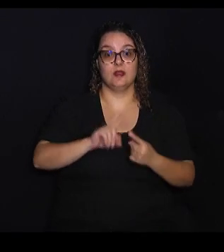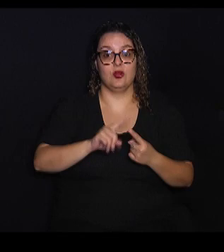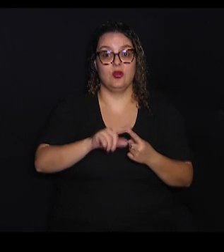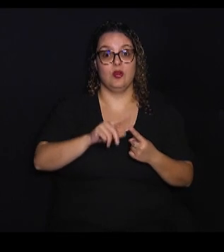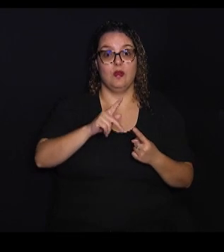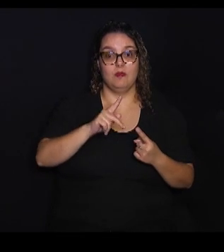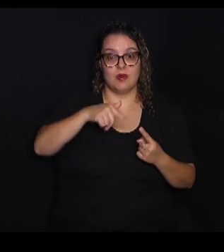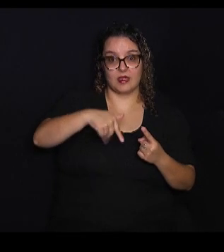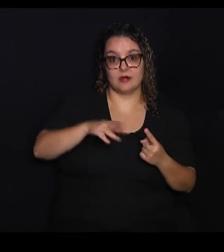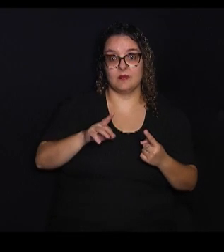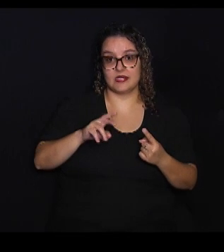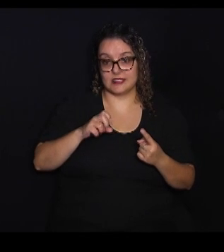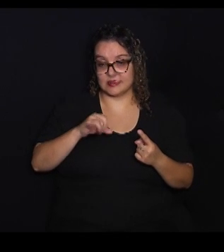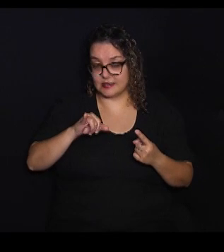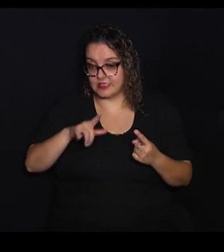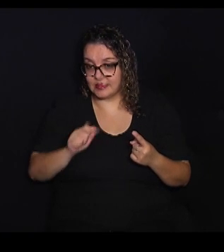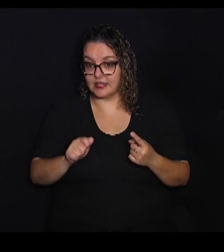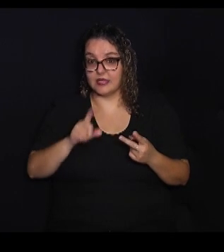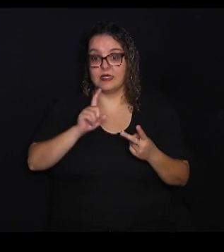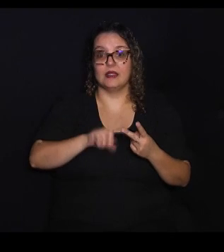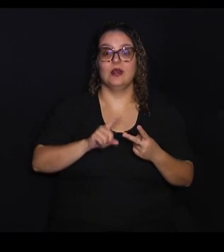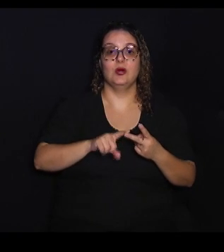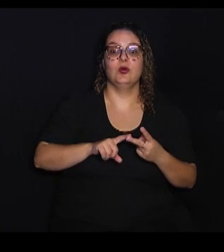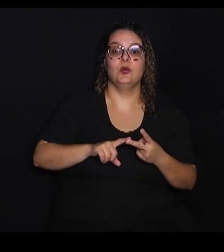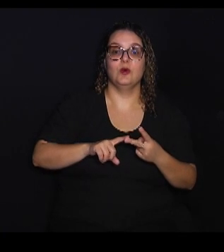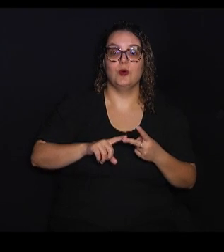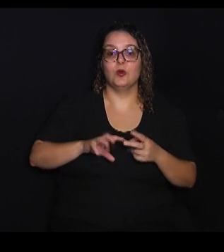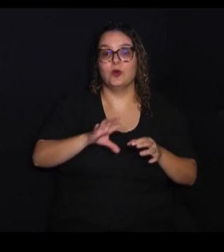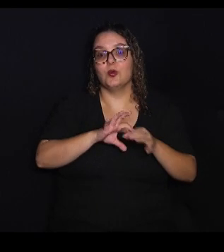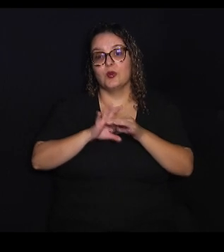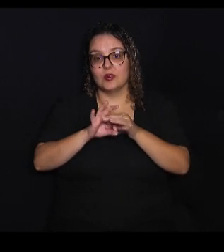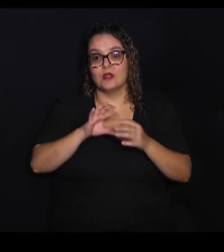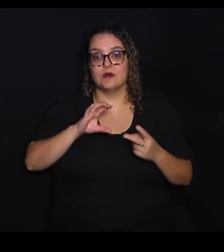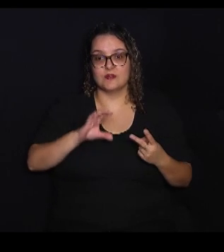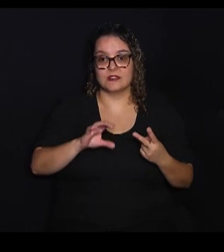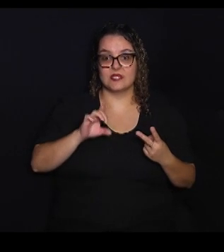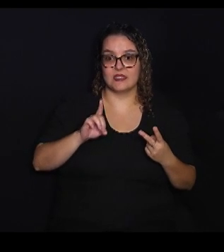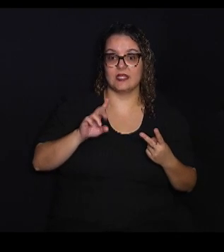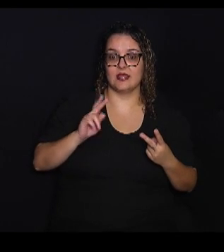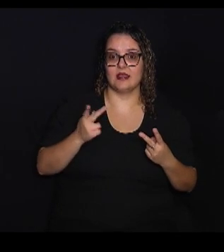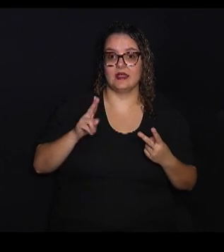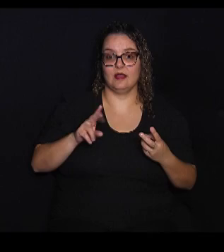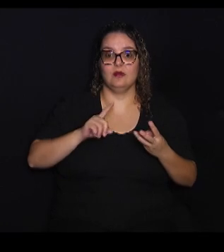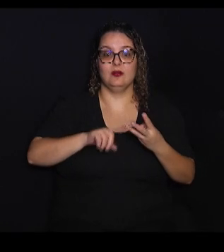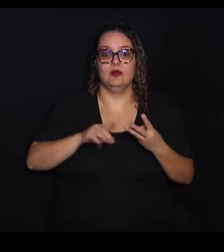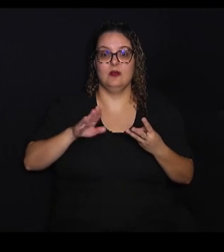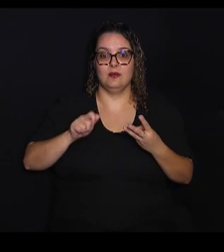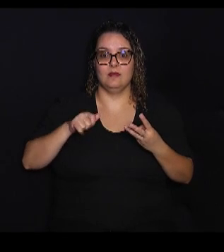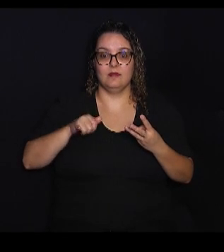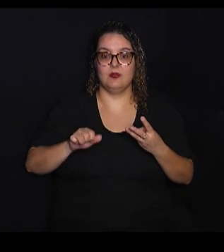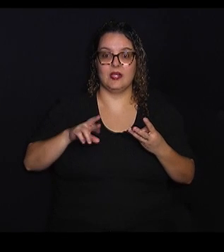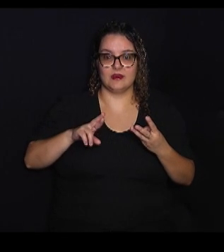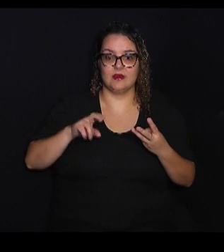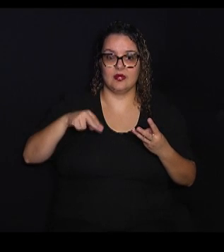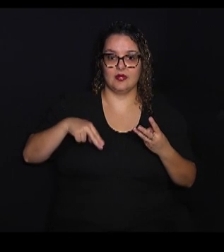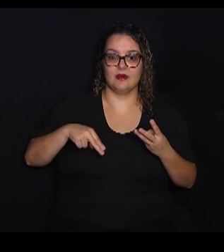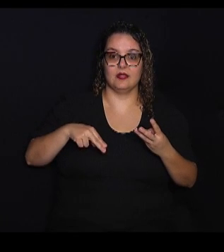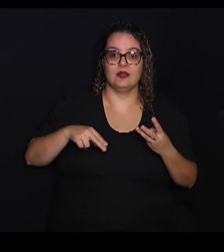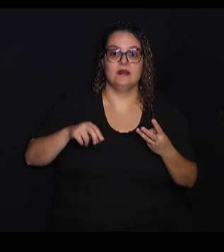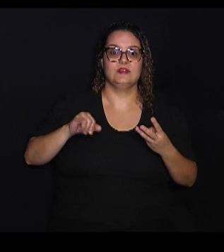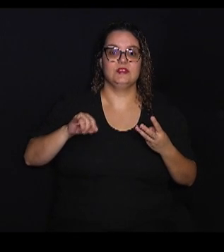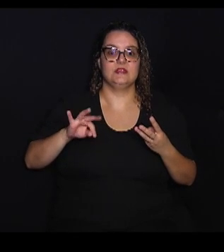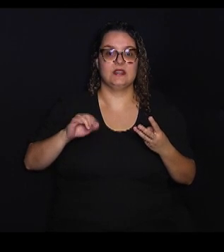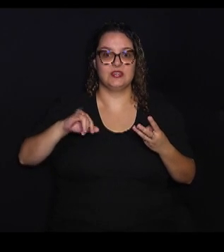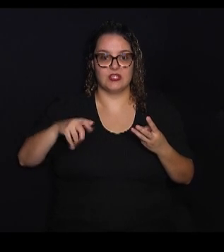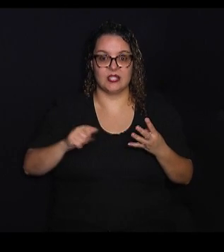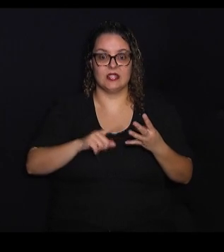gente tem Parque Brasília em primeiro lugar, União CDHU, Bayer do Itajaí e